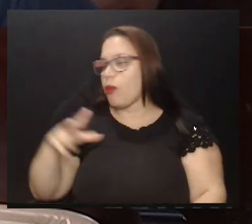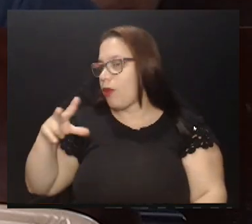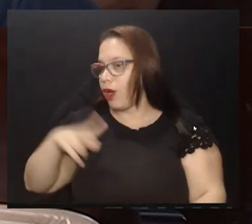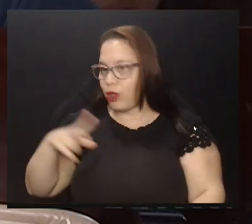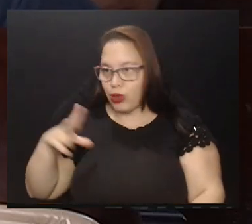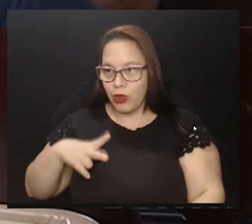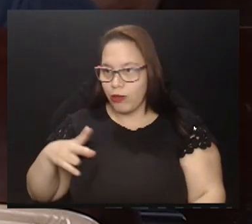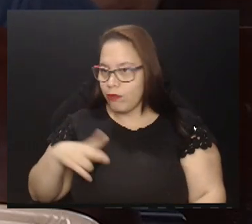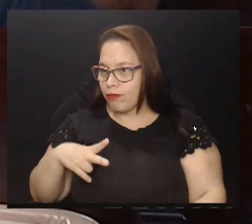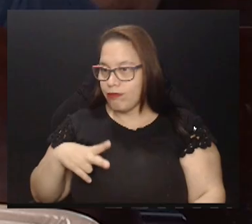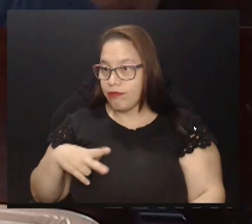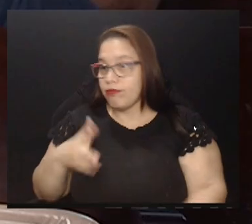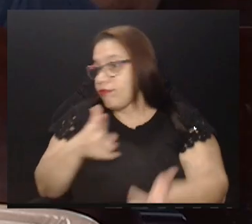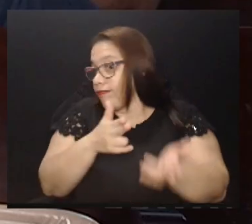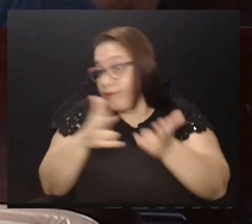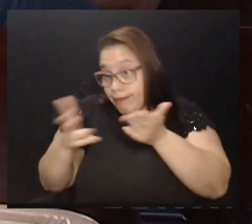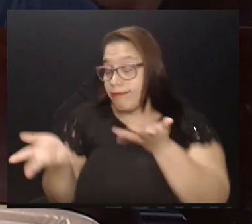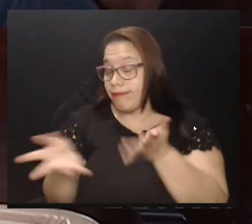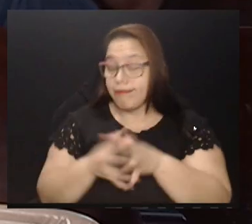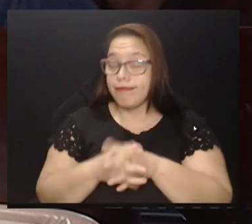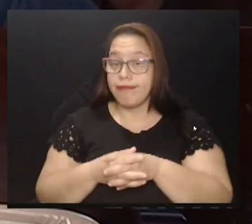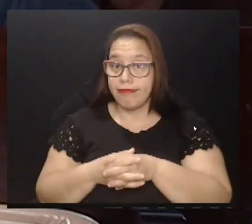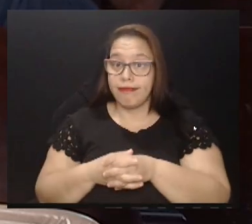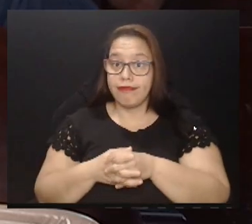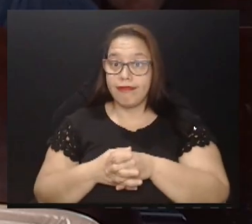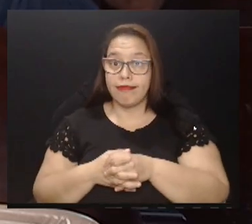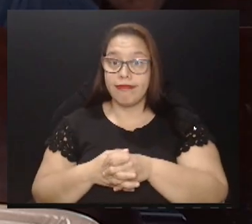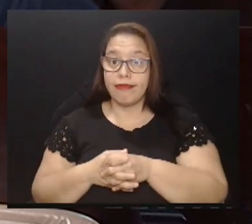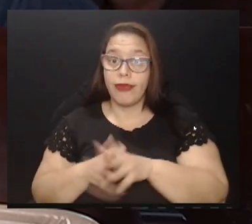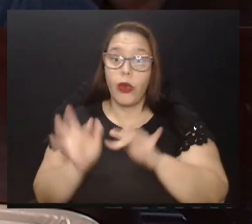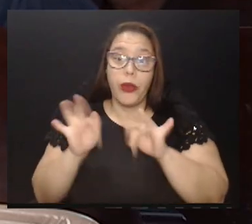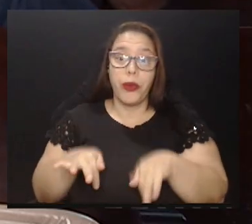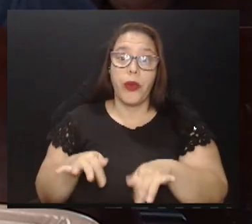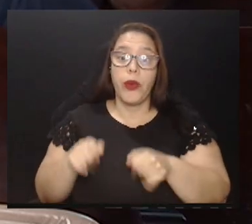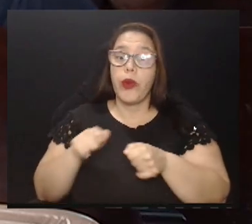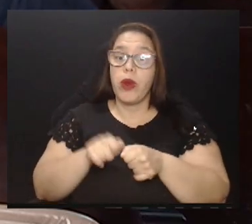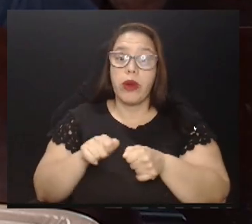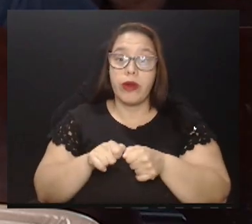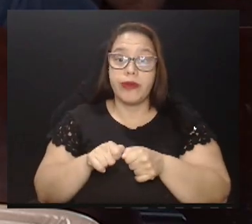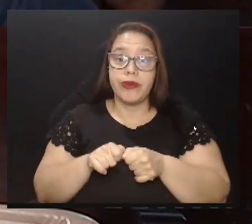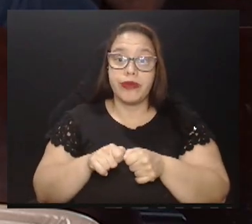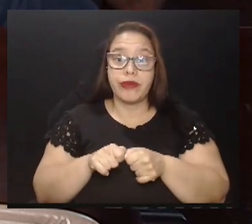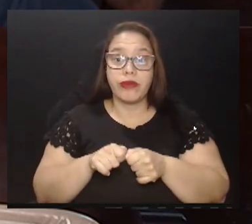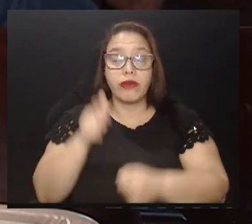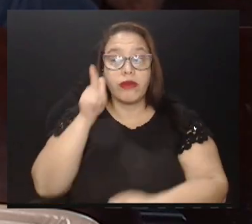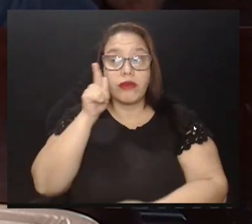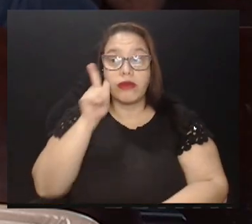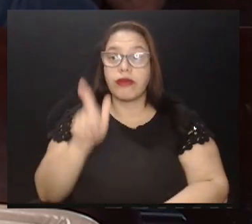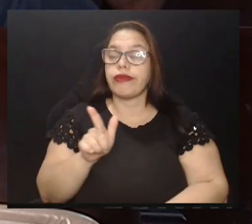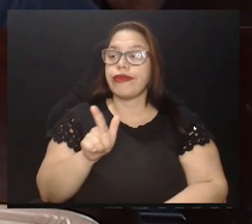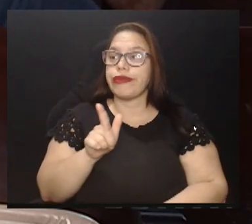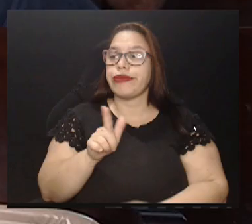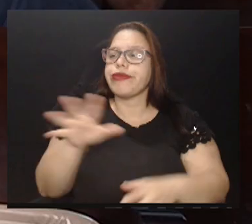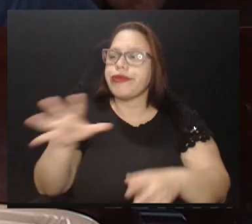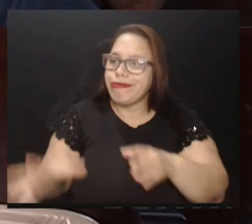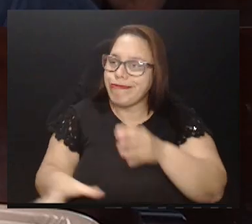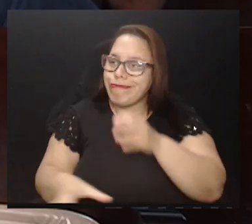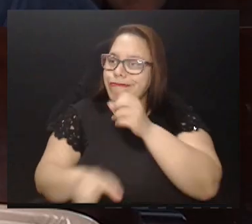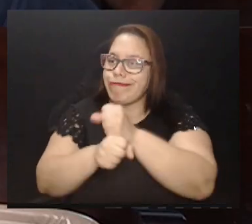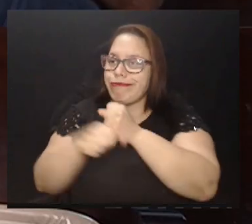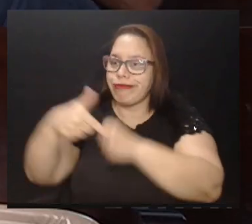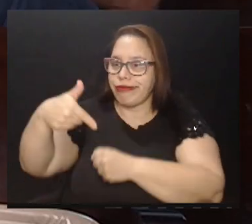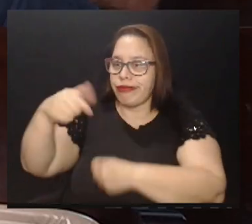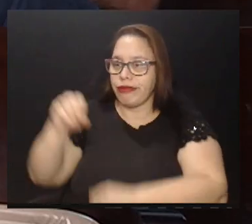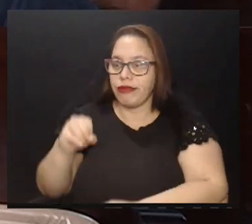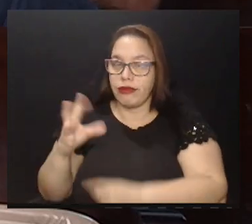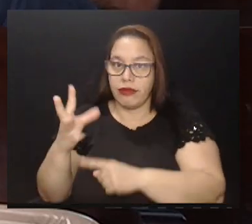né? E, na verdade, no final, o que eu faço? Eu consegui juntar 70 artistas na cena final do filme e fazer